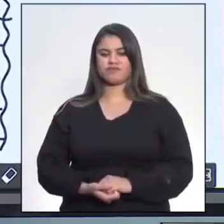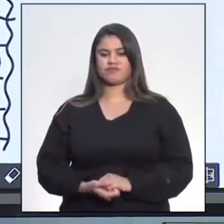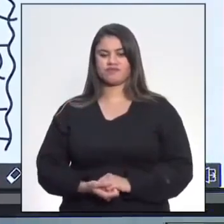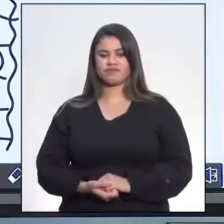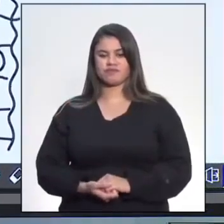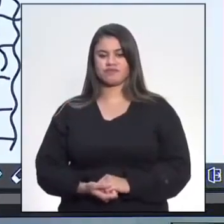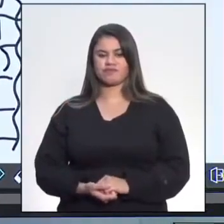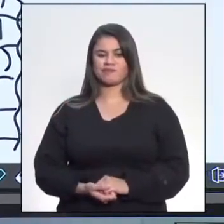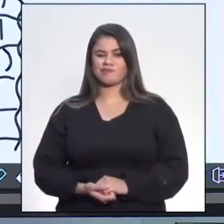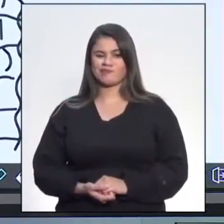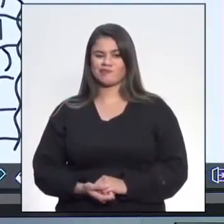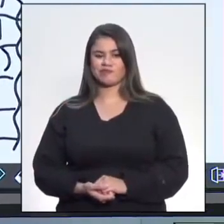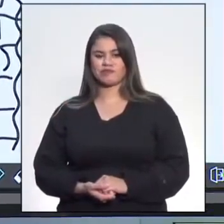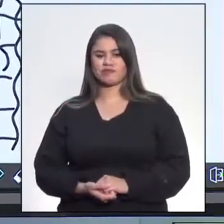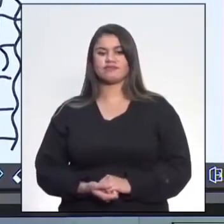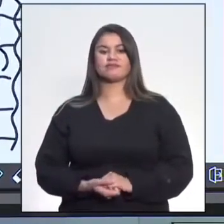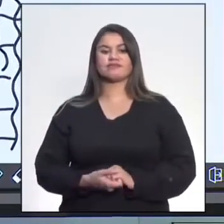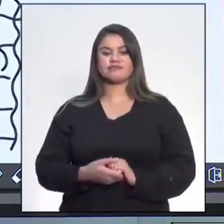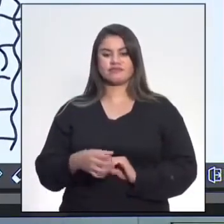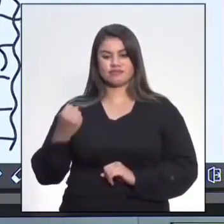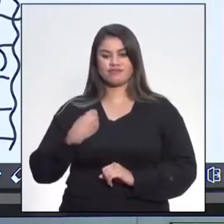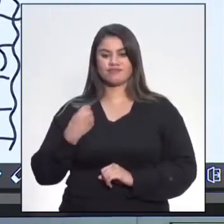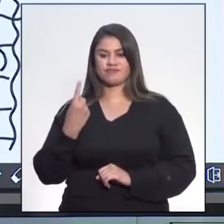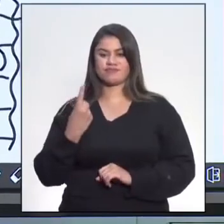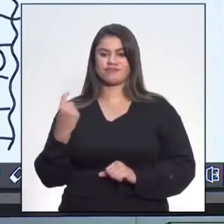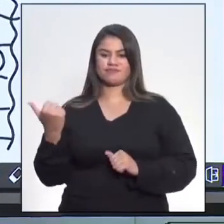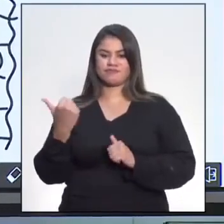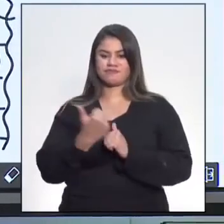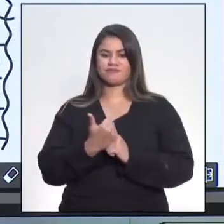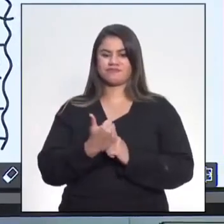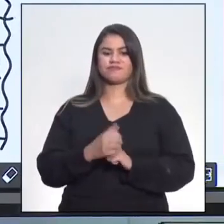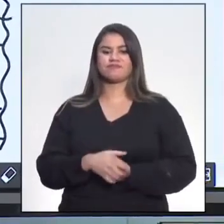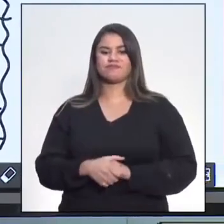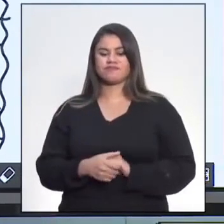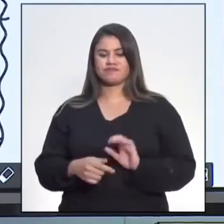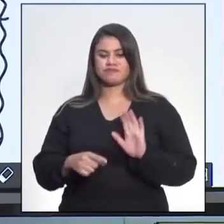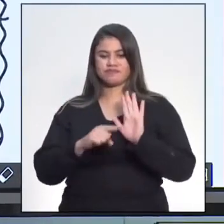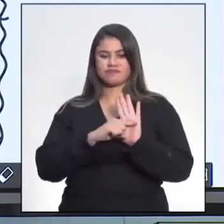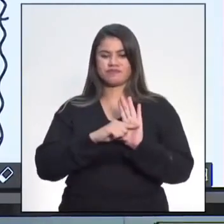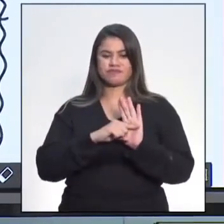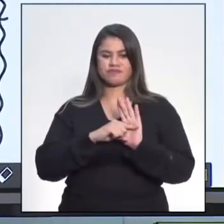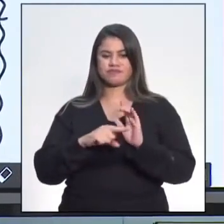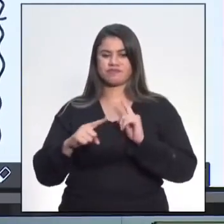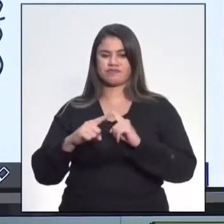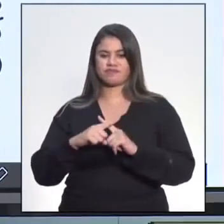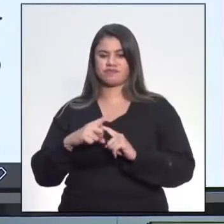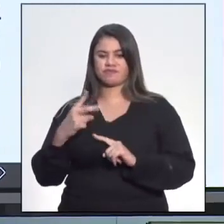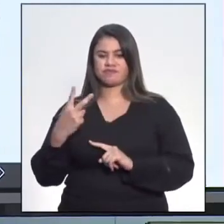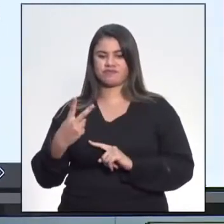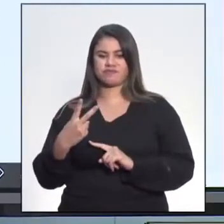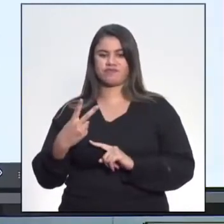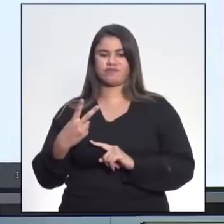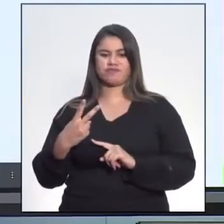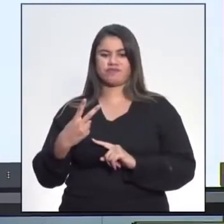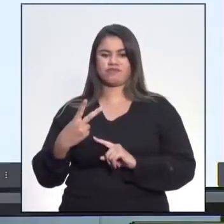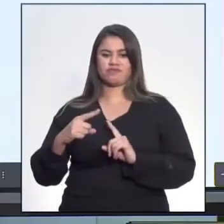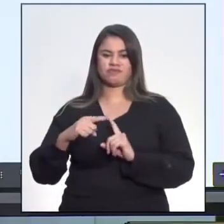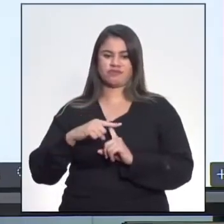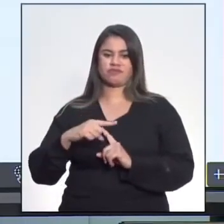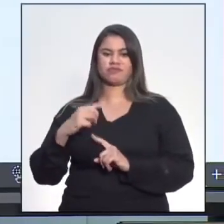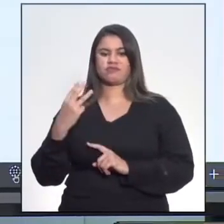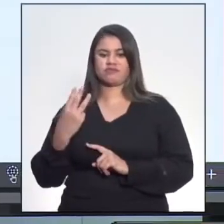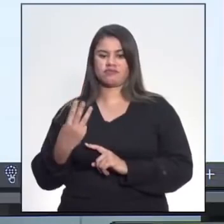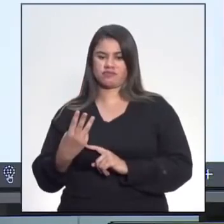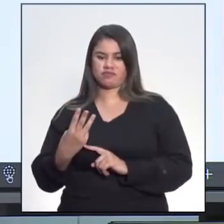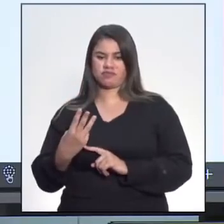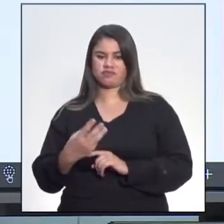bonitinho. Agora eu vou fazer a conta para o número 2, a mesma coisa. Menos 2 vezes 2